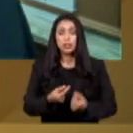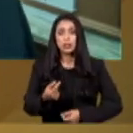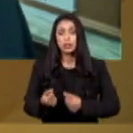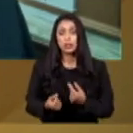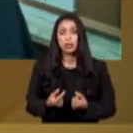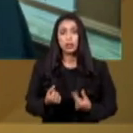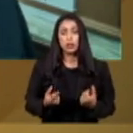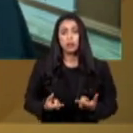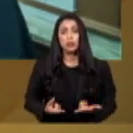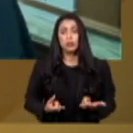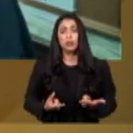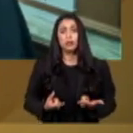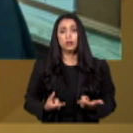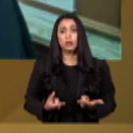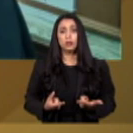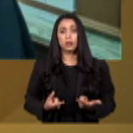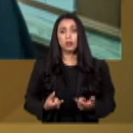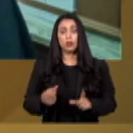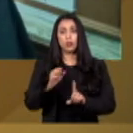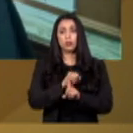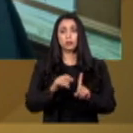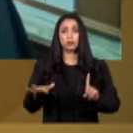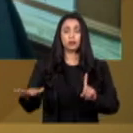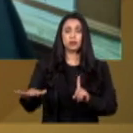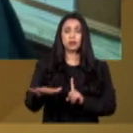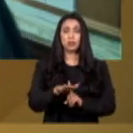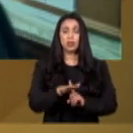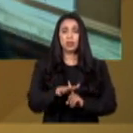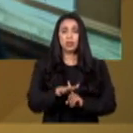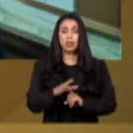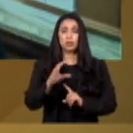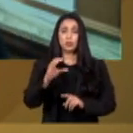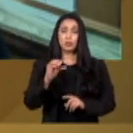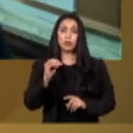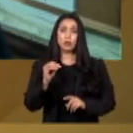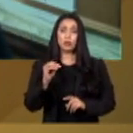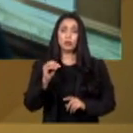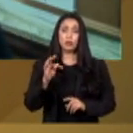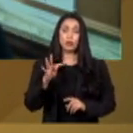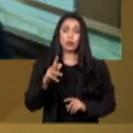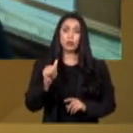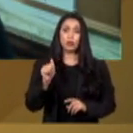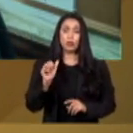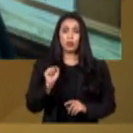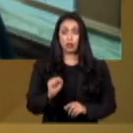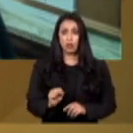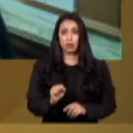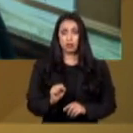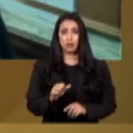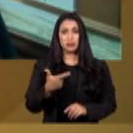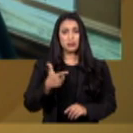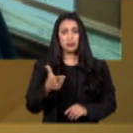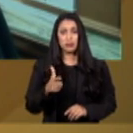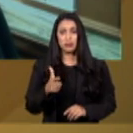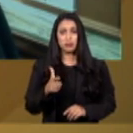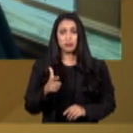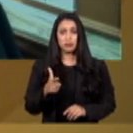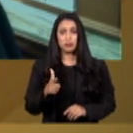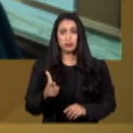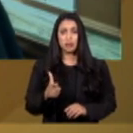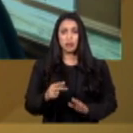mista ou sociedade por quotas a limitada não havendo